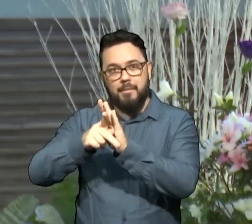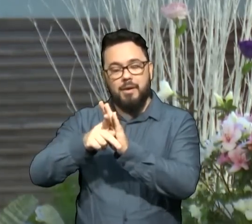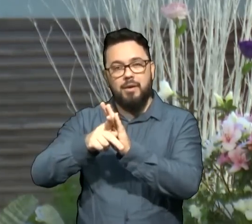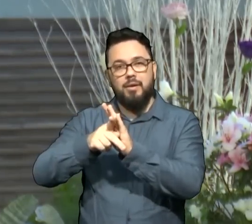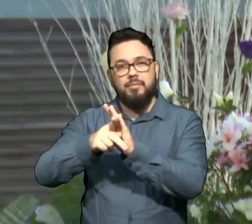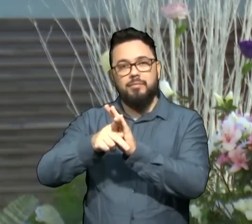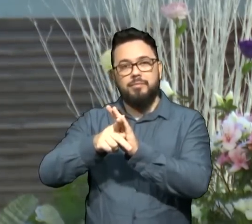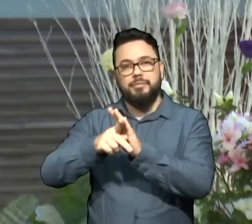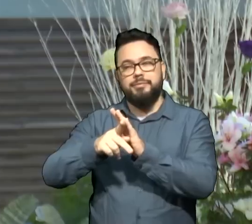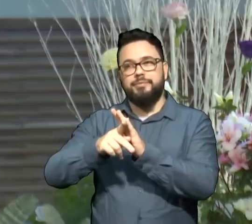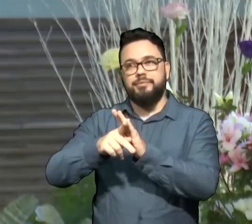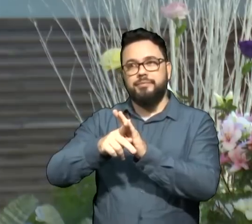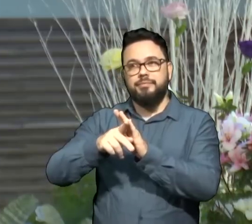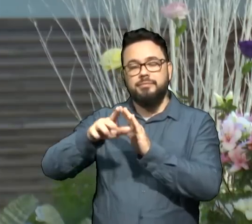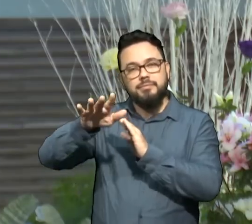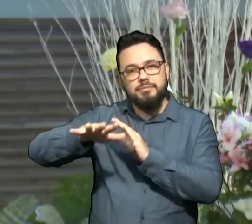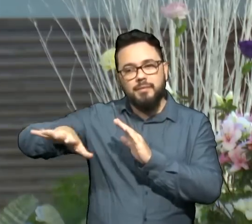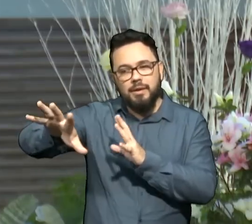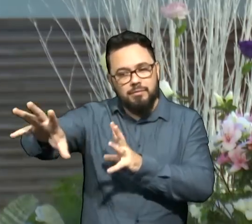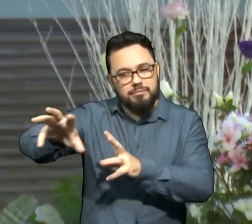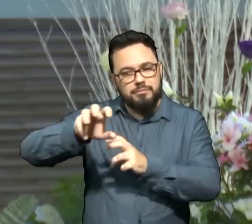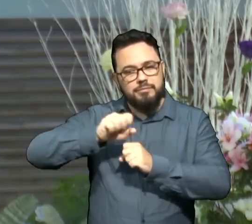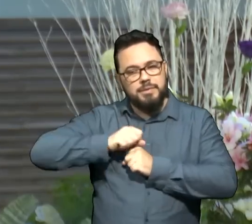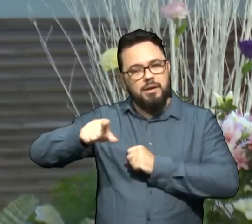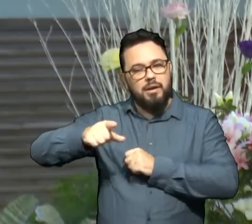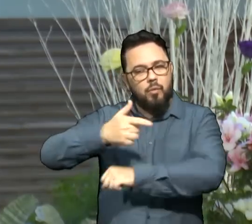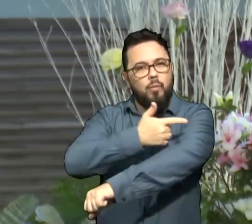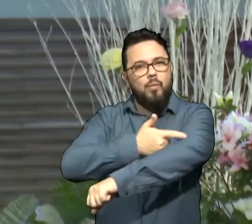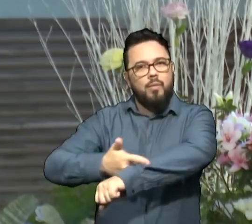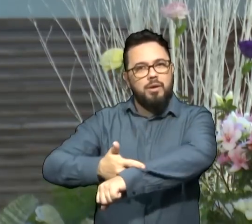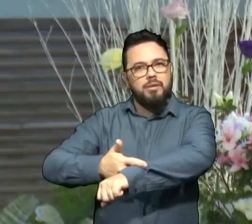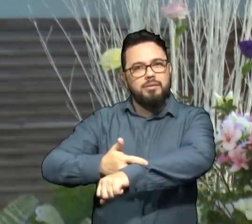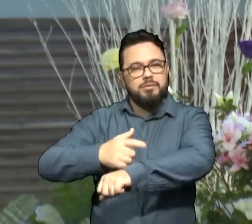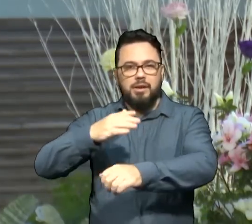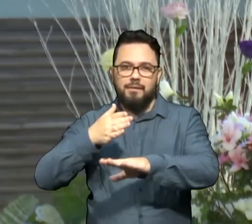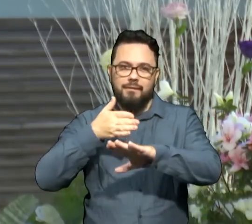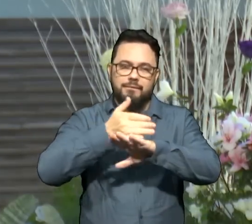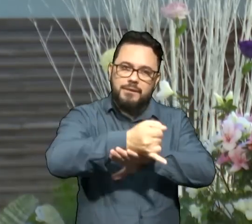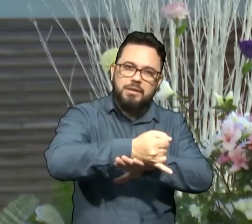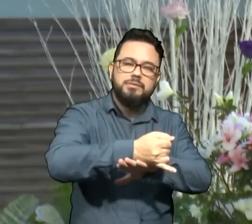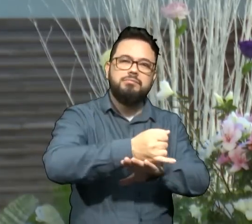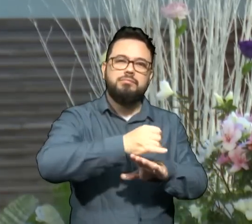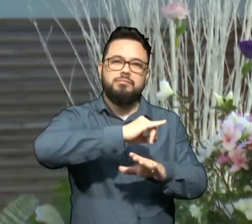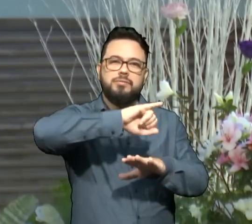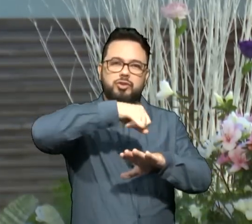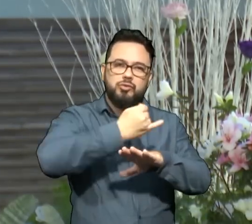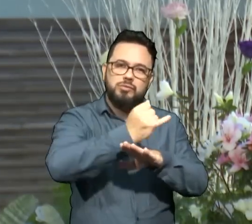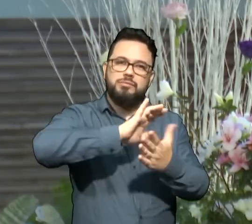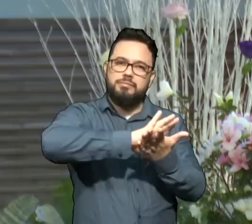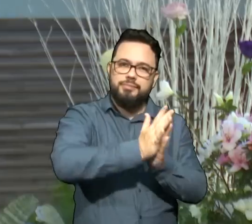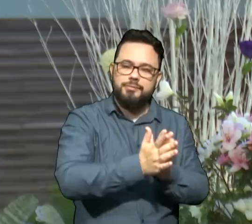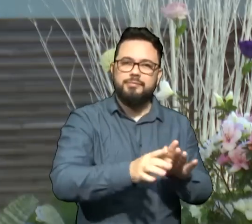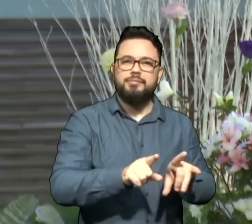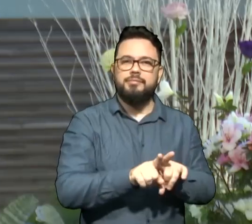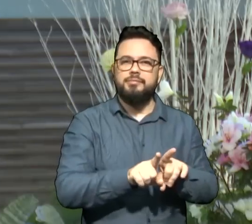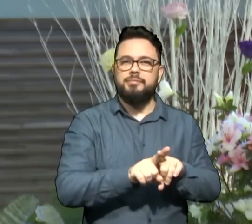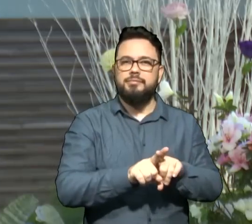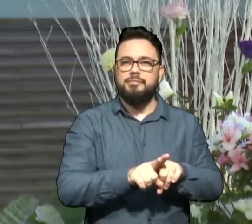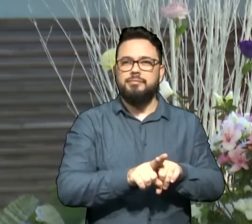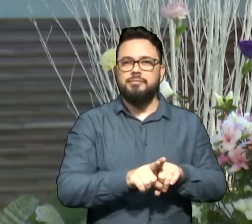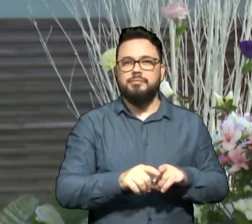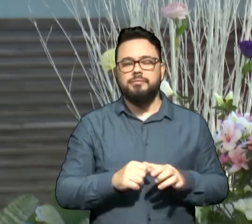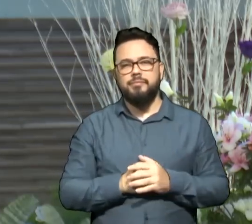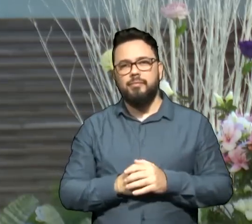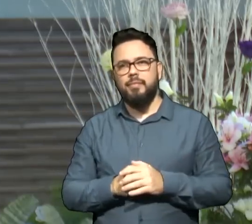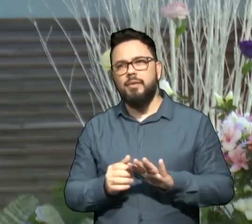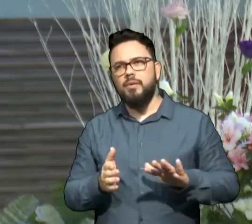Galileia pegou luta armada contra os romanos agora uma coisa que eu não posso esquecer também de dizer para você muitos desses líderes